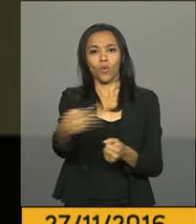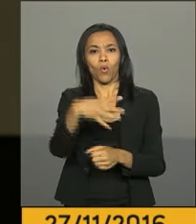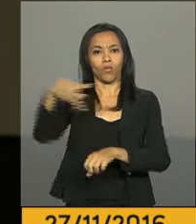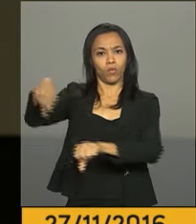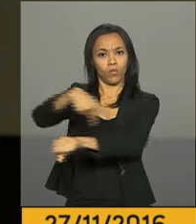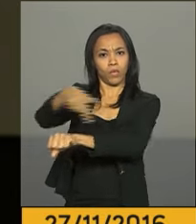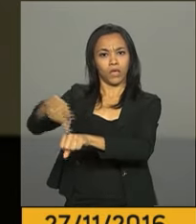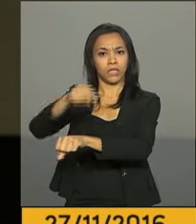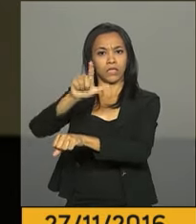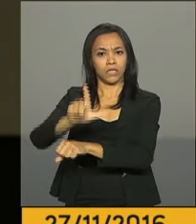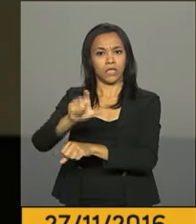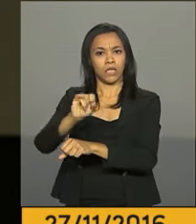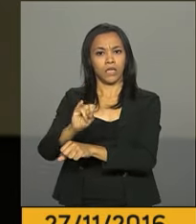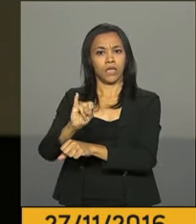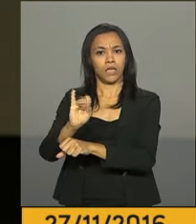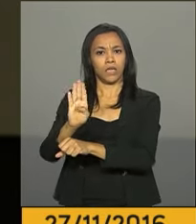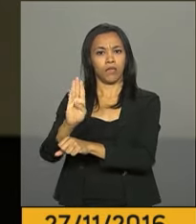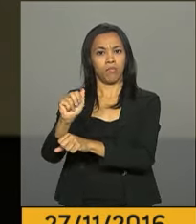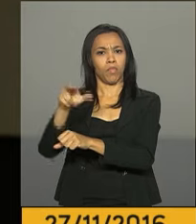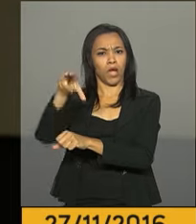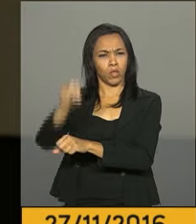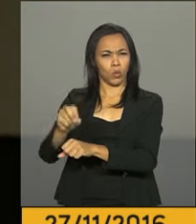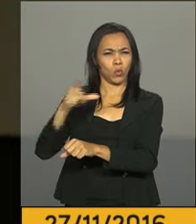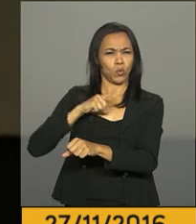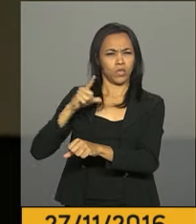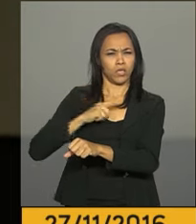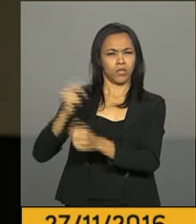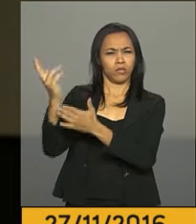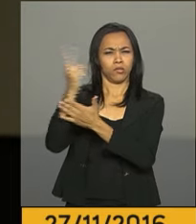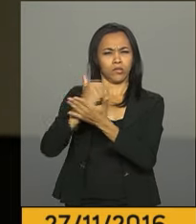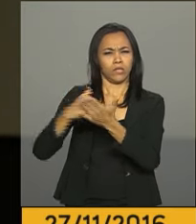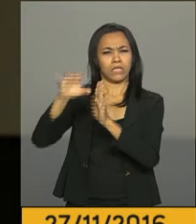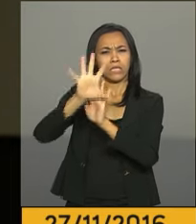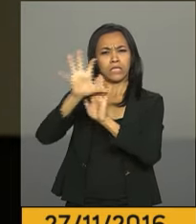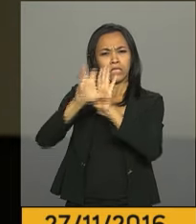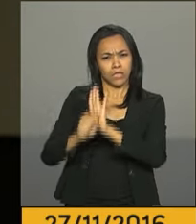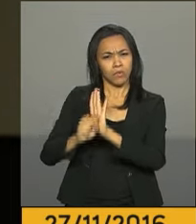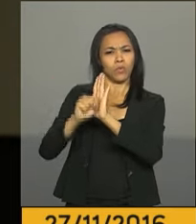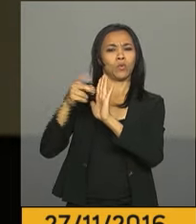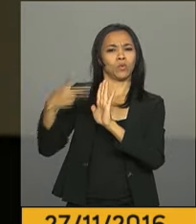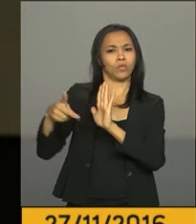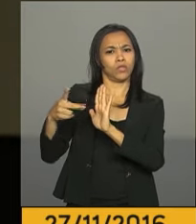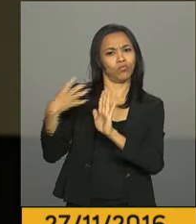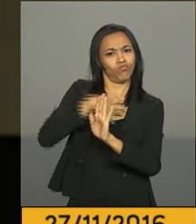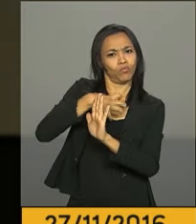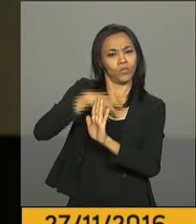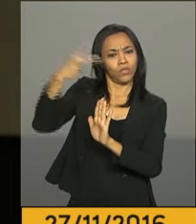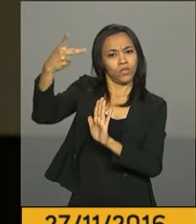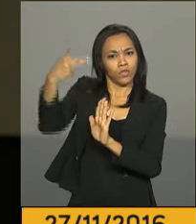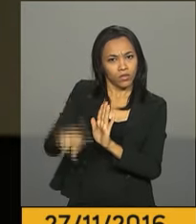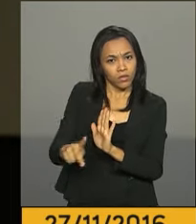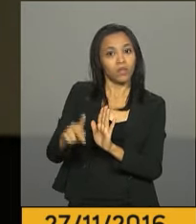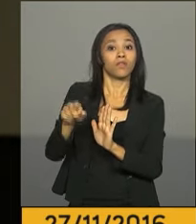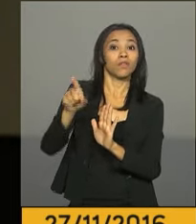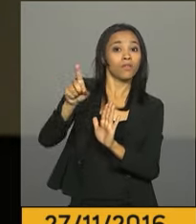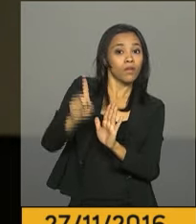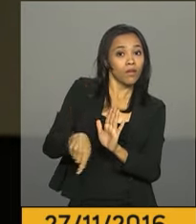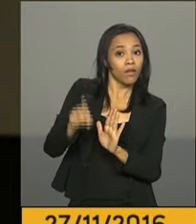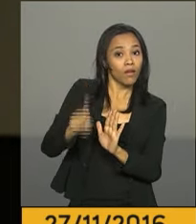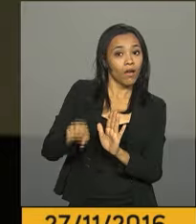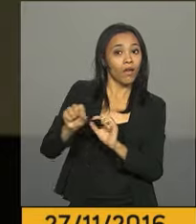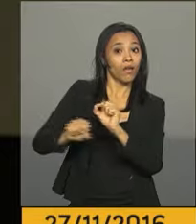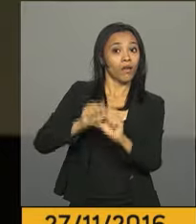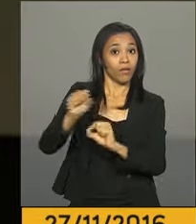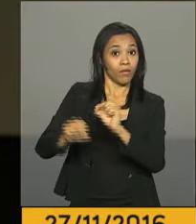ergue-se diante de mim com seus cimos nevados, seu aspecto severo, como convém a essa